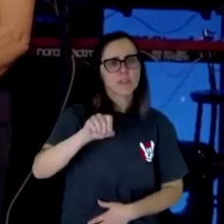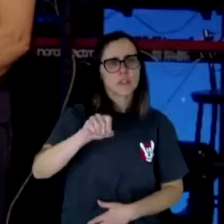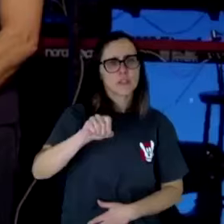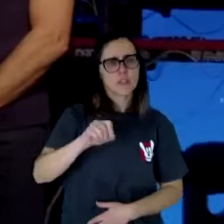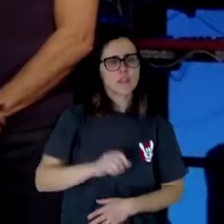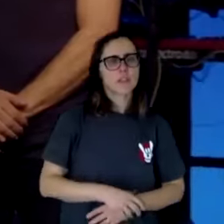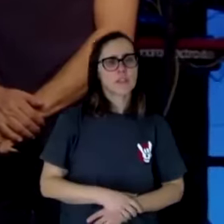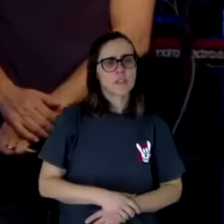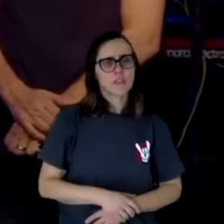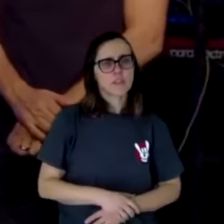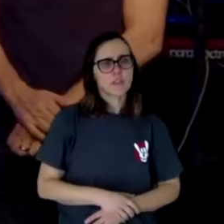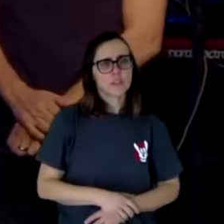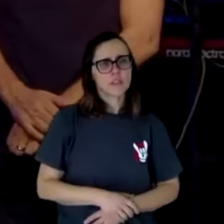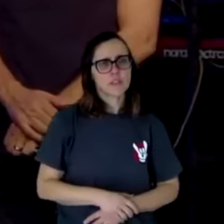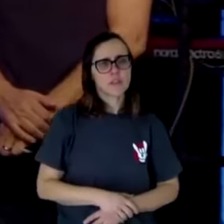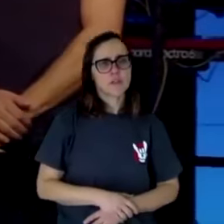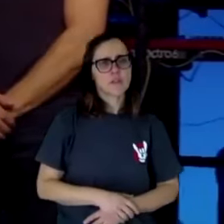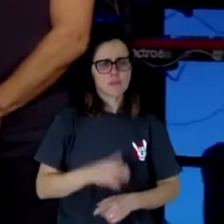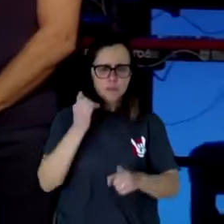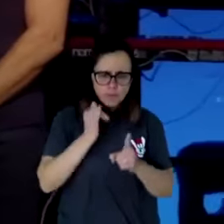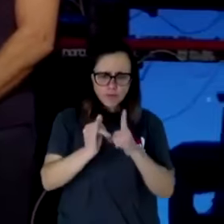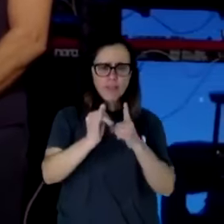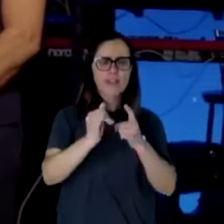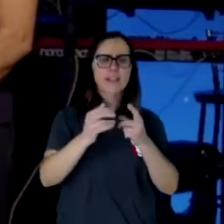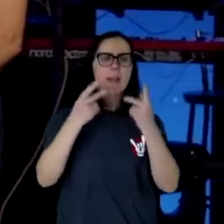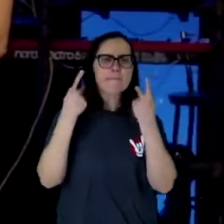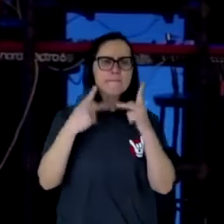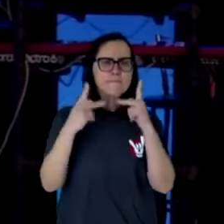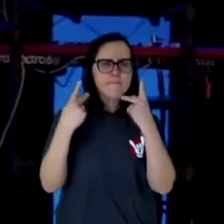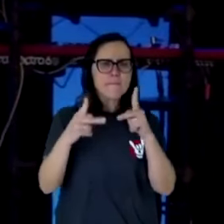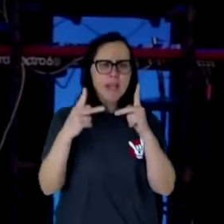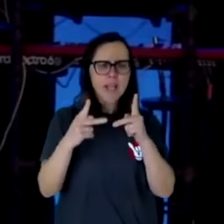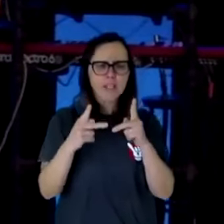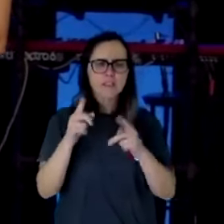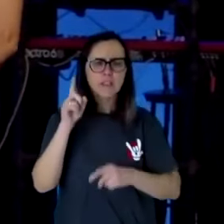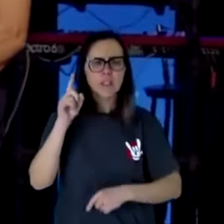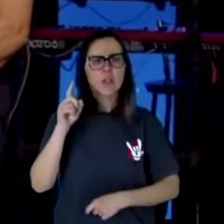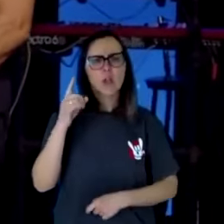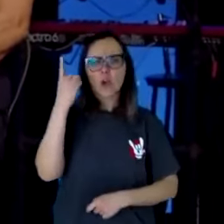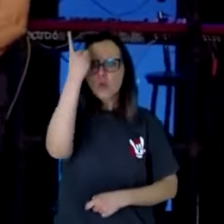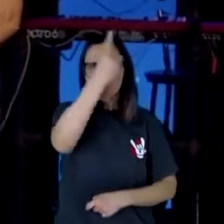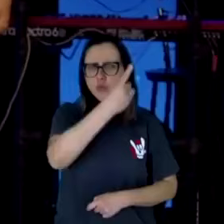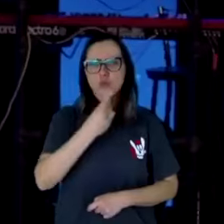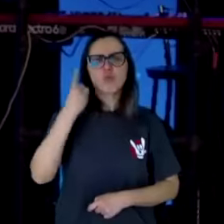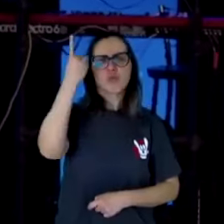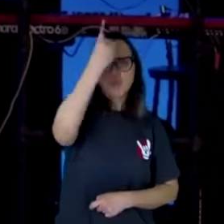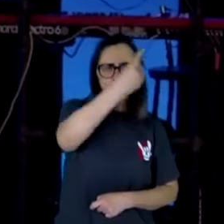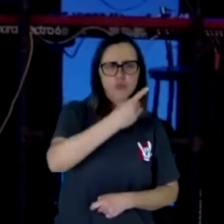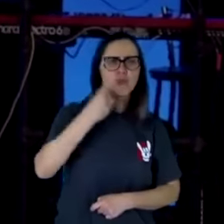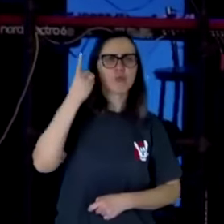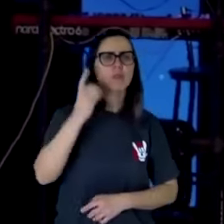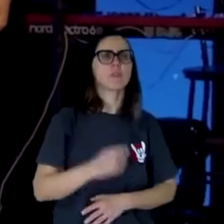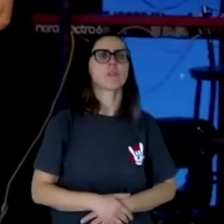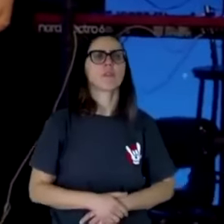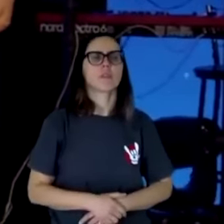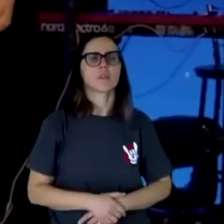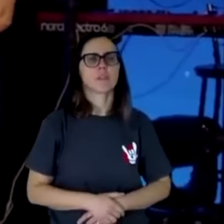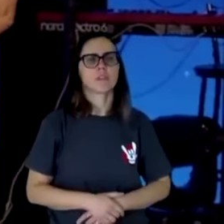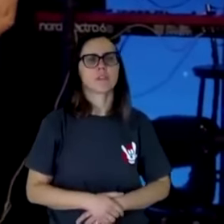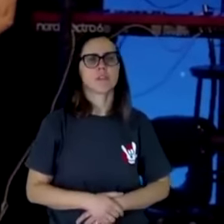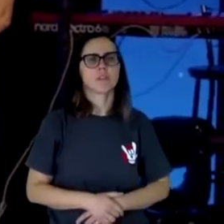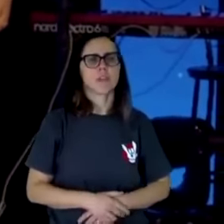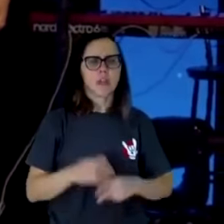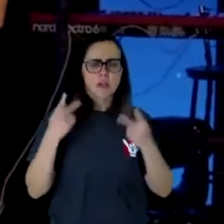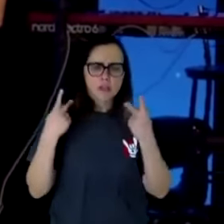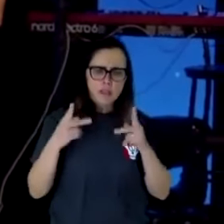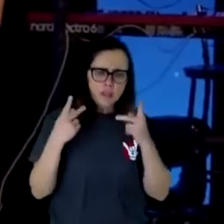na igreja aquele que prega todo domingo o apóstolo Paulo diz assim eu fui Apóstolo profeta e mestre pregador e mestre porque